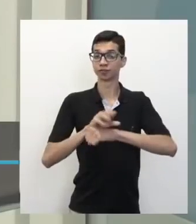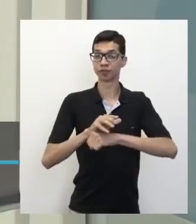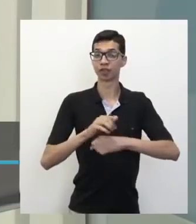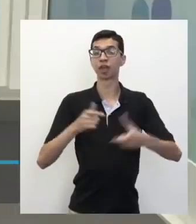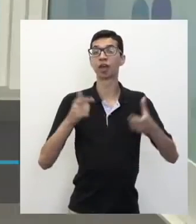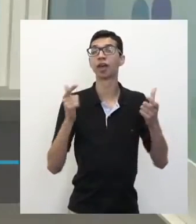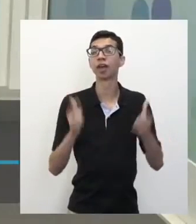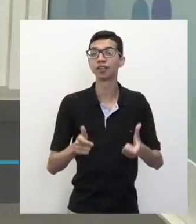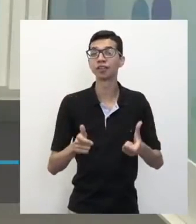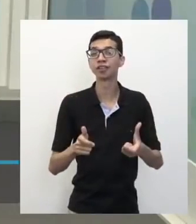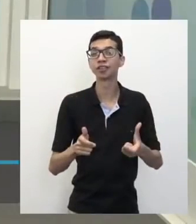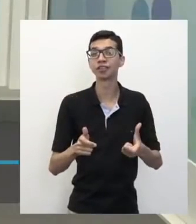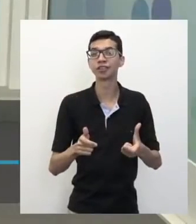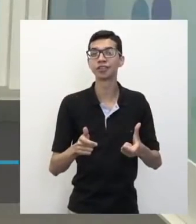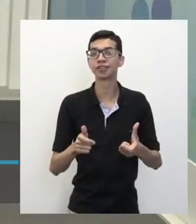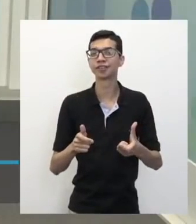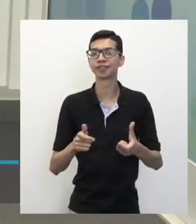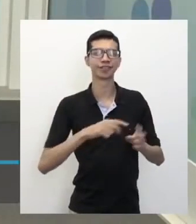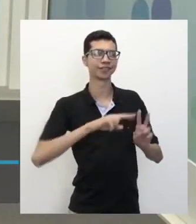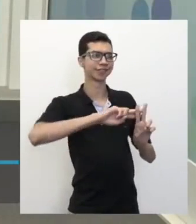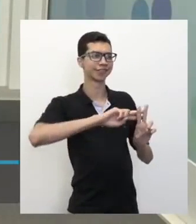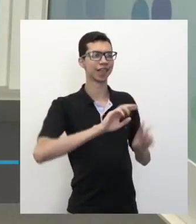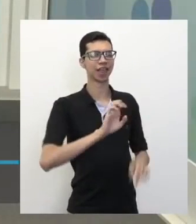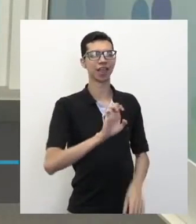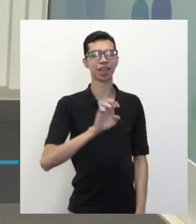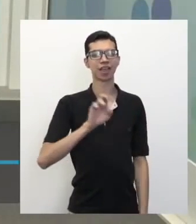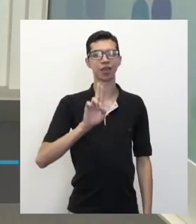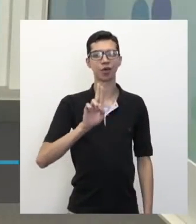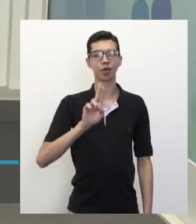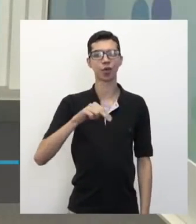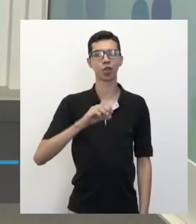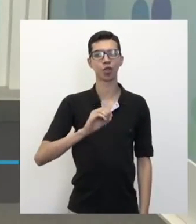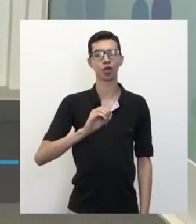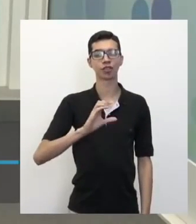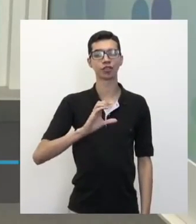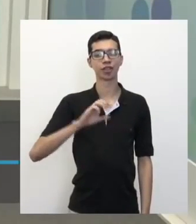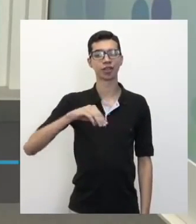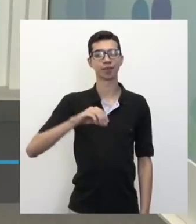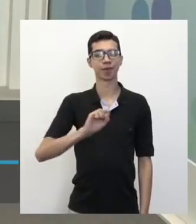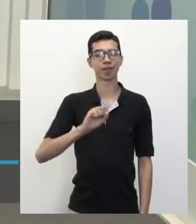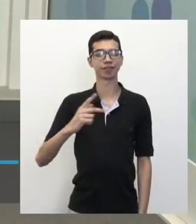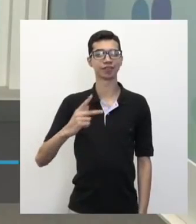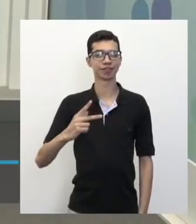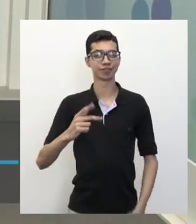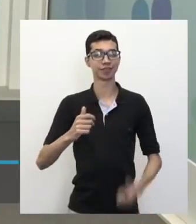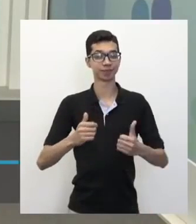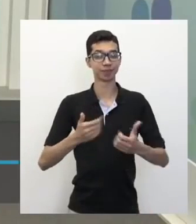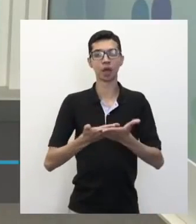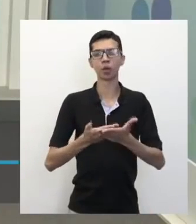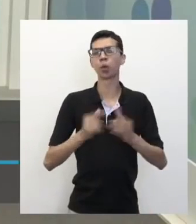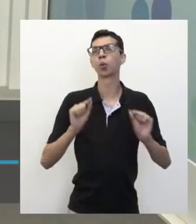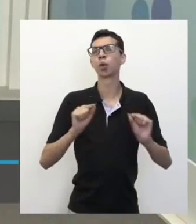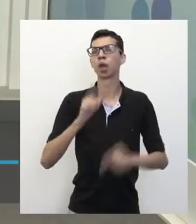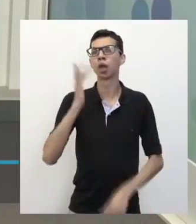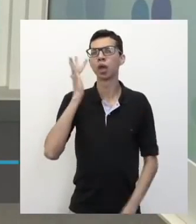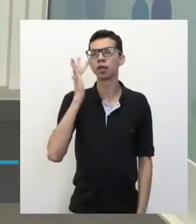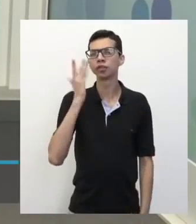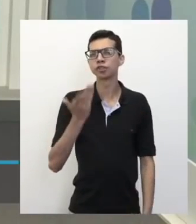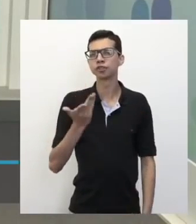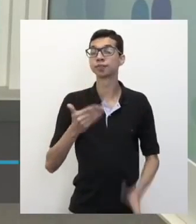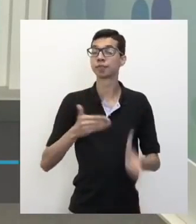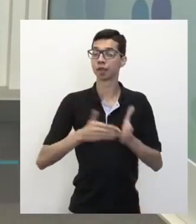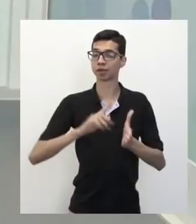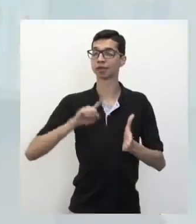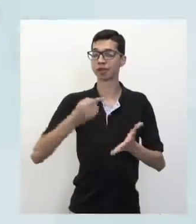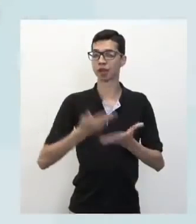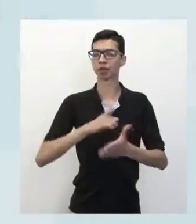no CMSP. E o que você achou da aula de hoje? Até a próxima, e você vai ter aí o